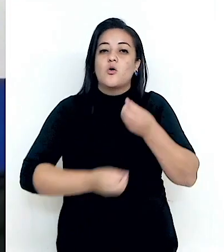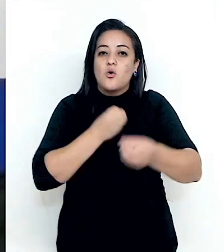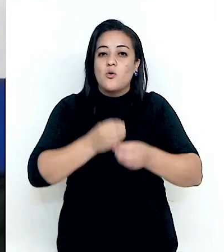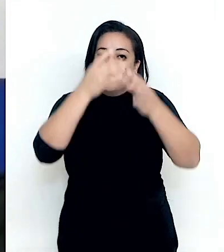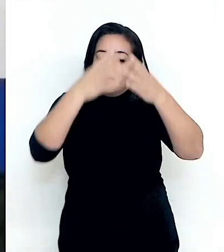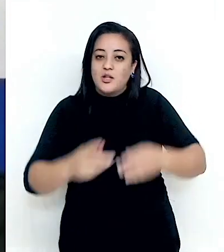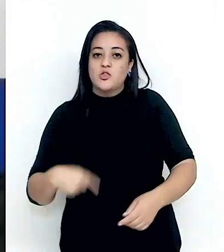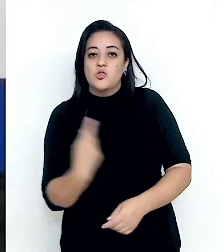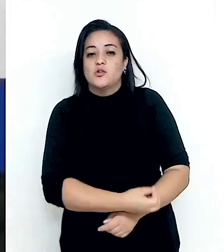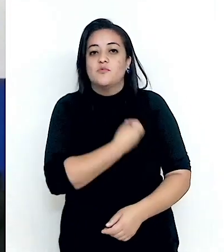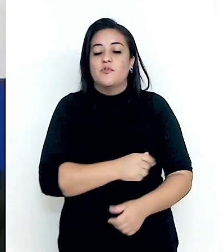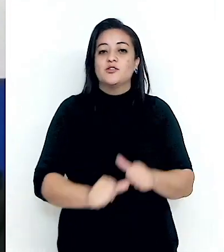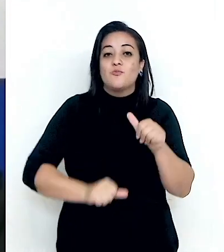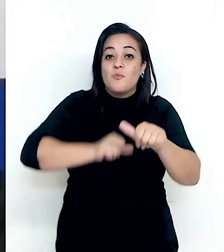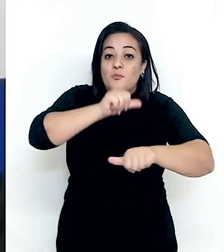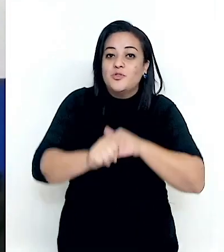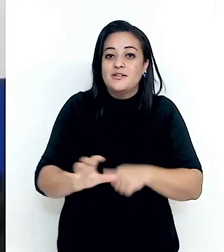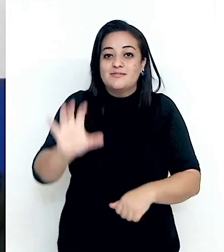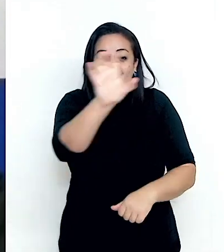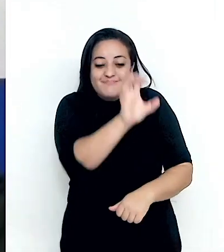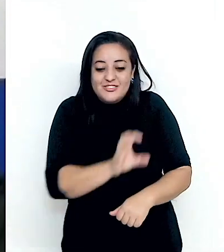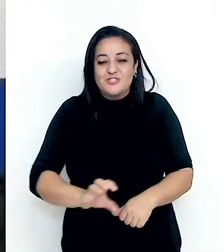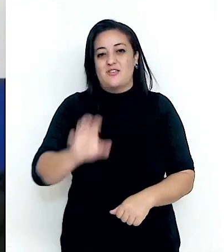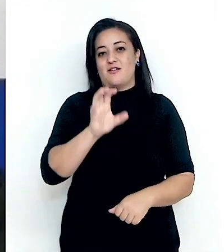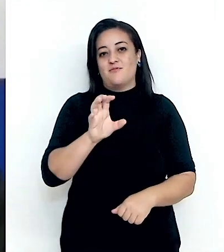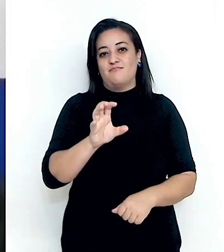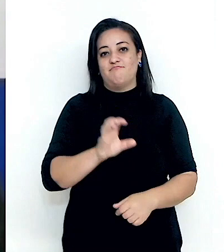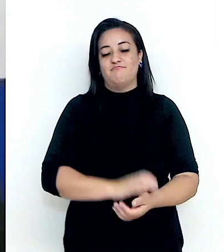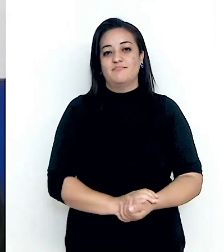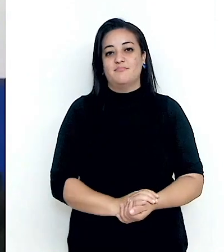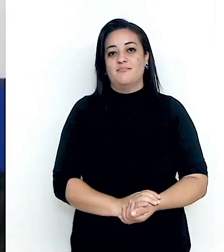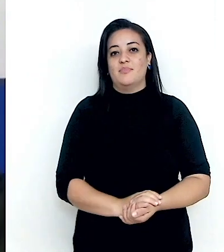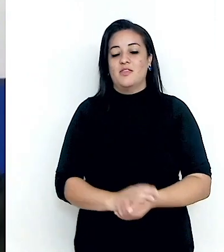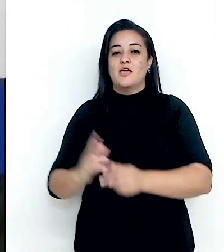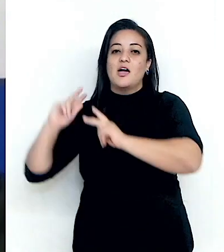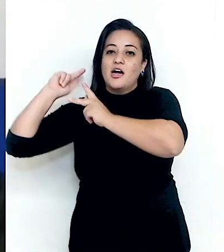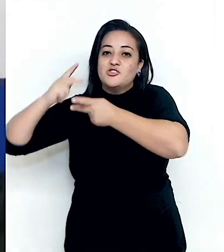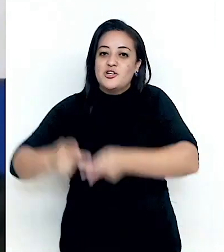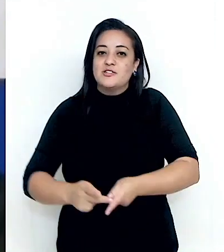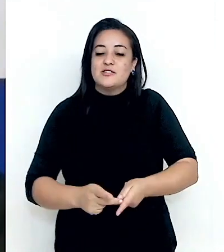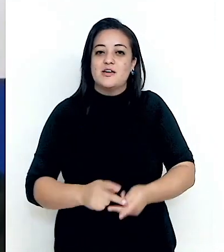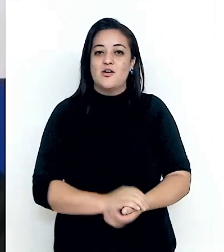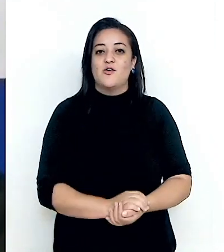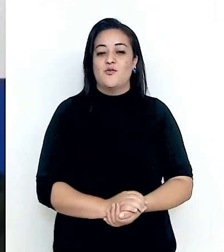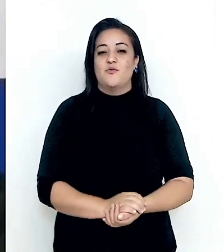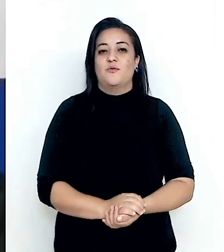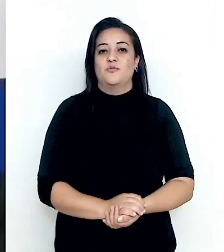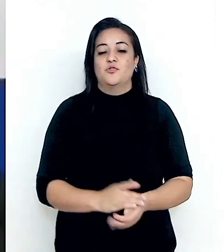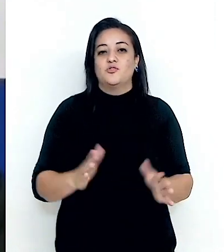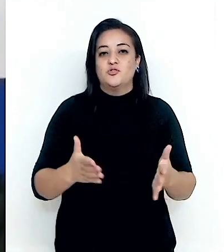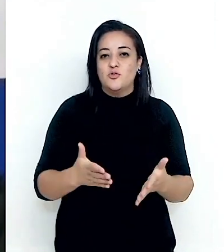nós estamos vivendo uma transição generacional, né? A geração X